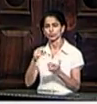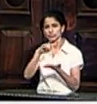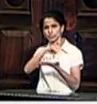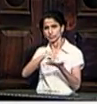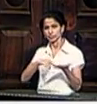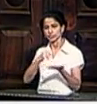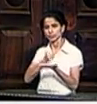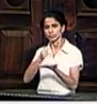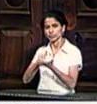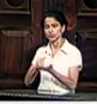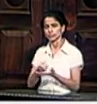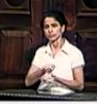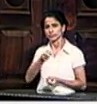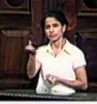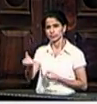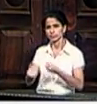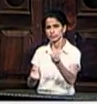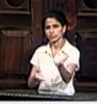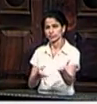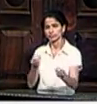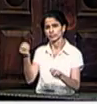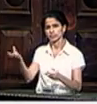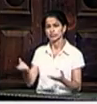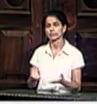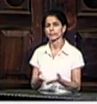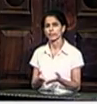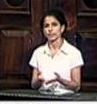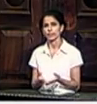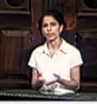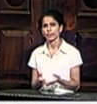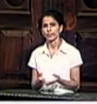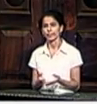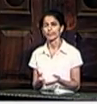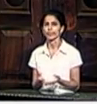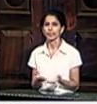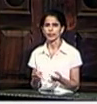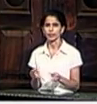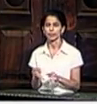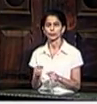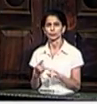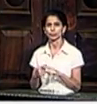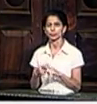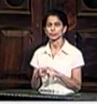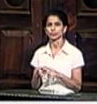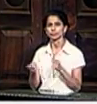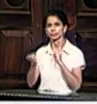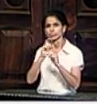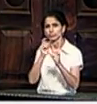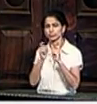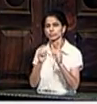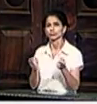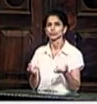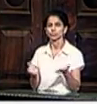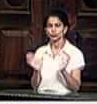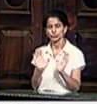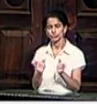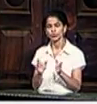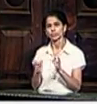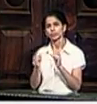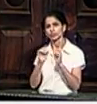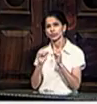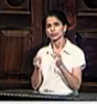documento que ali recebemos daquelas organizações que ali estiveram debatendo conosco